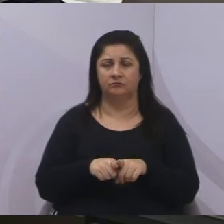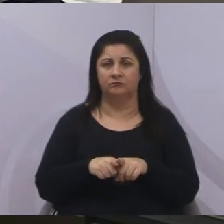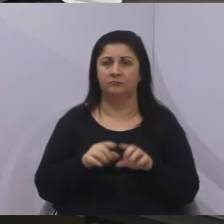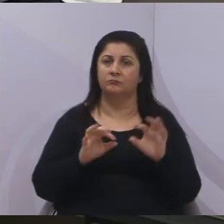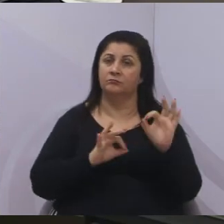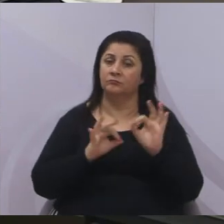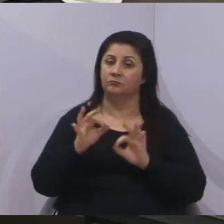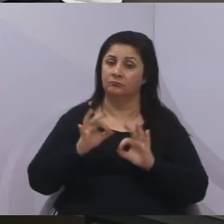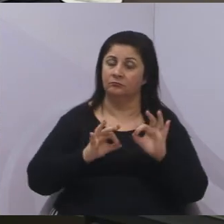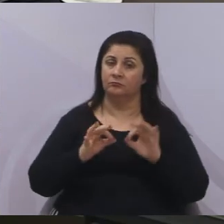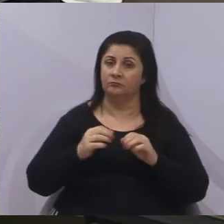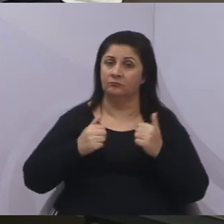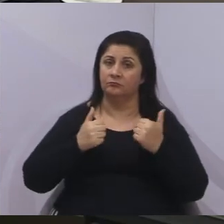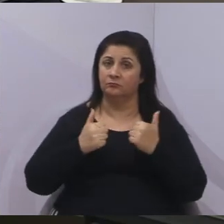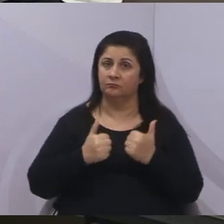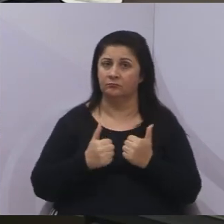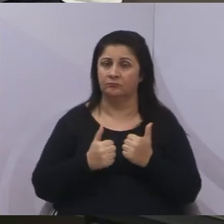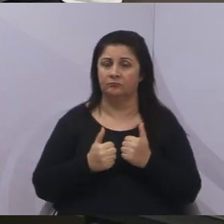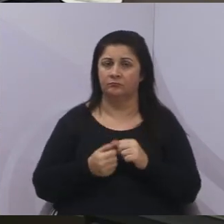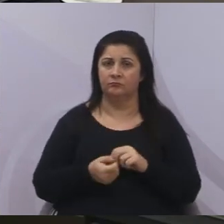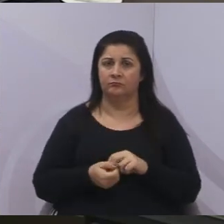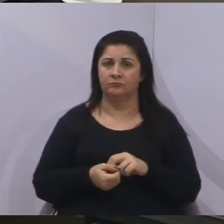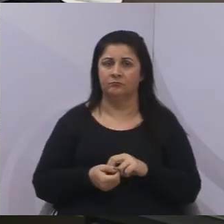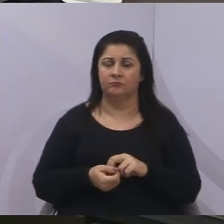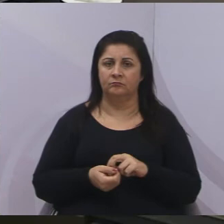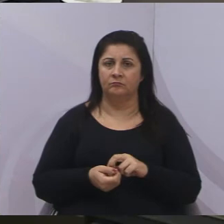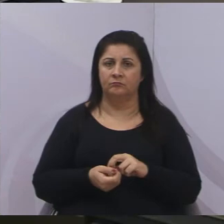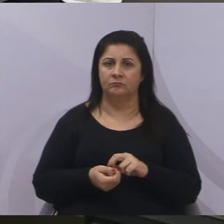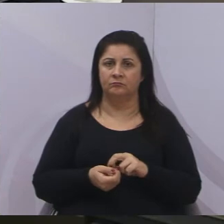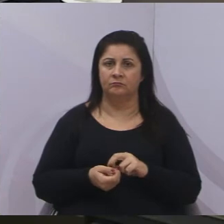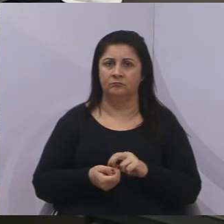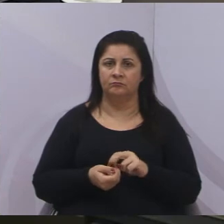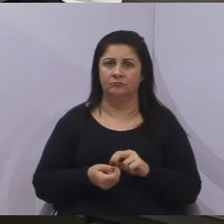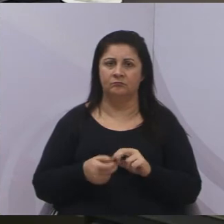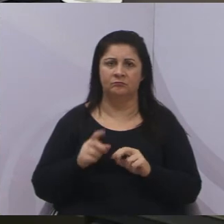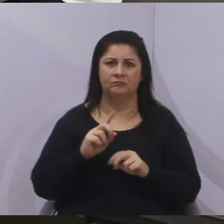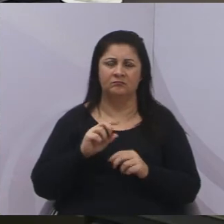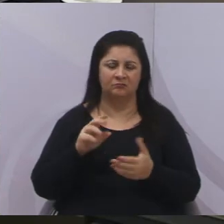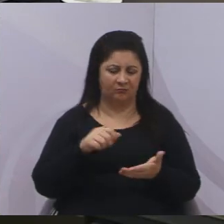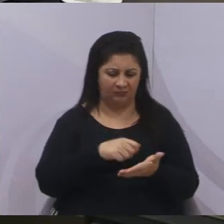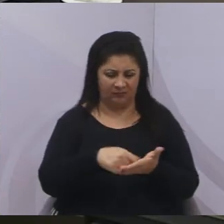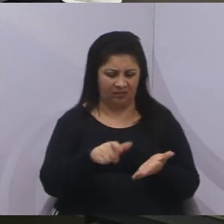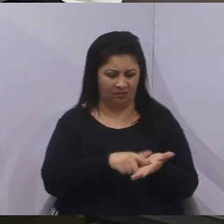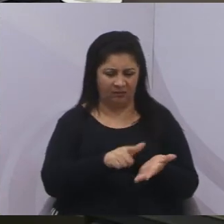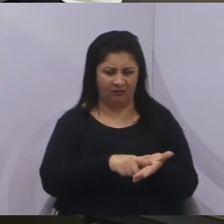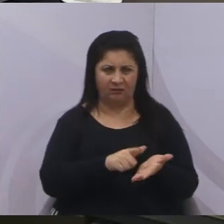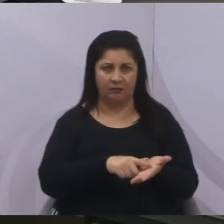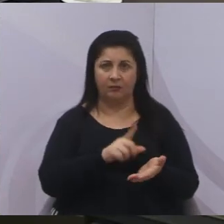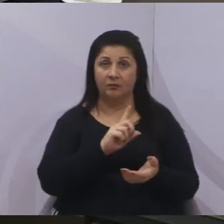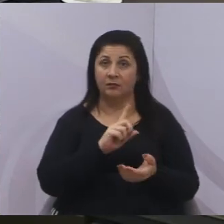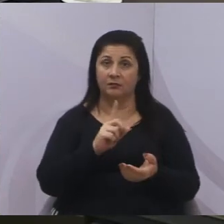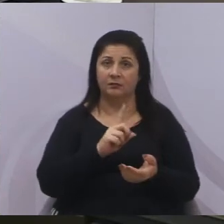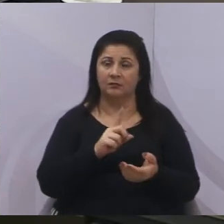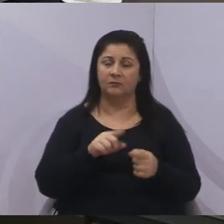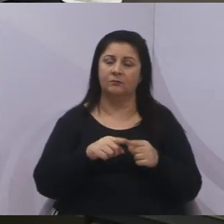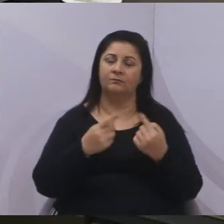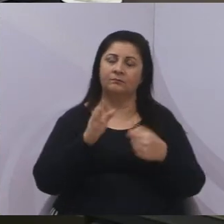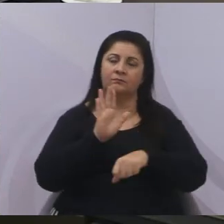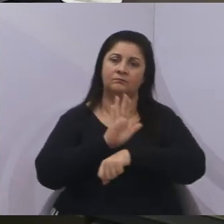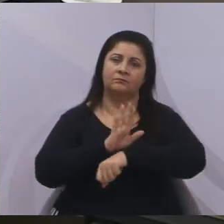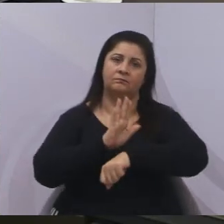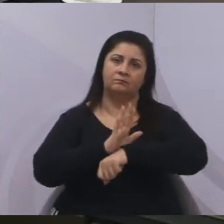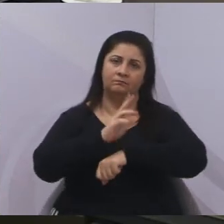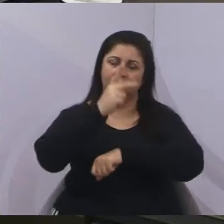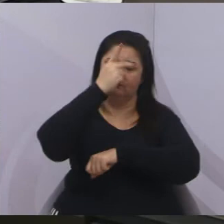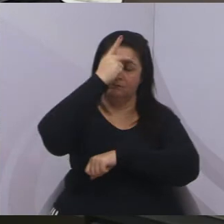programa eficaz, não só uma escrita no papel, mas algo que estenda as mãos para aqueles